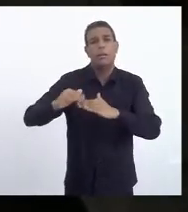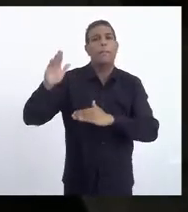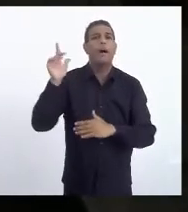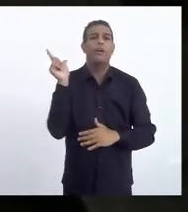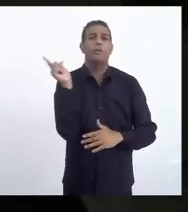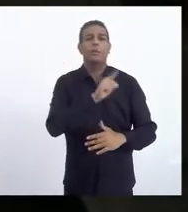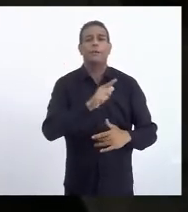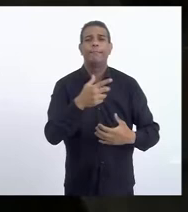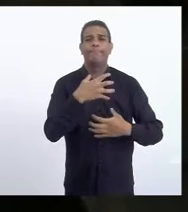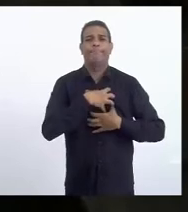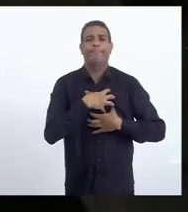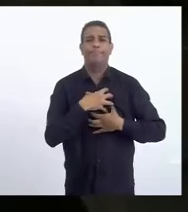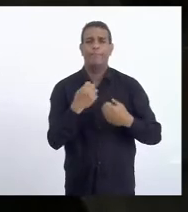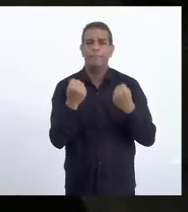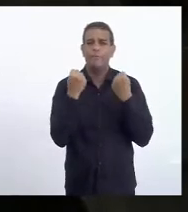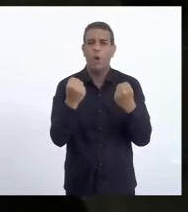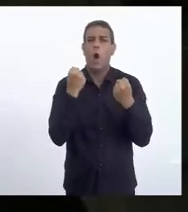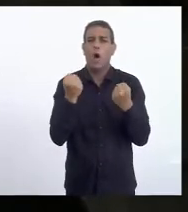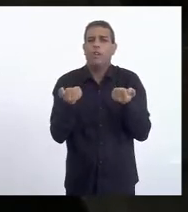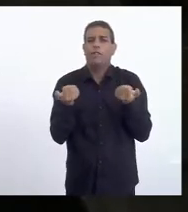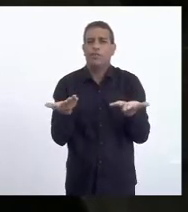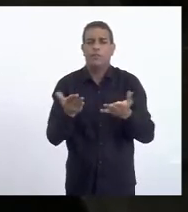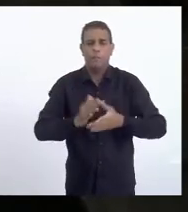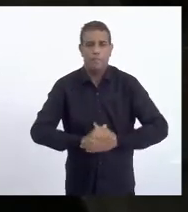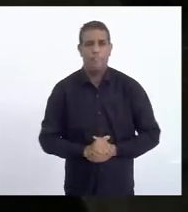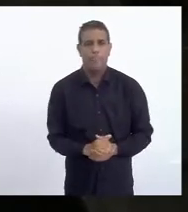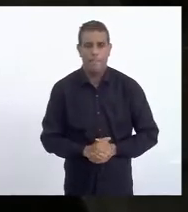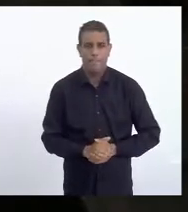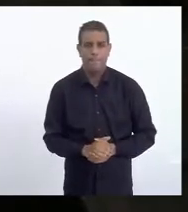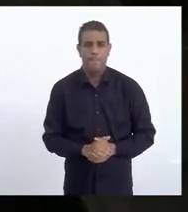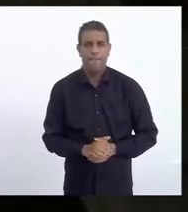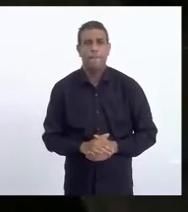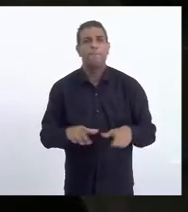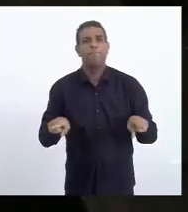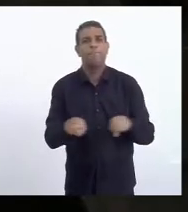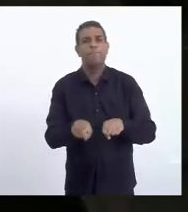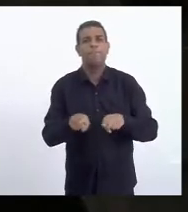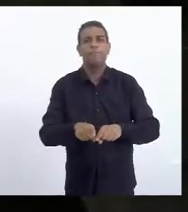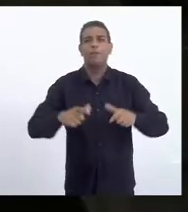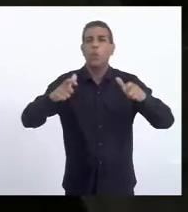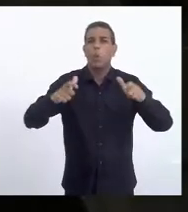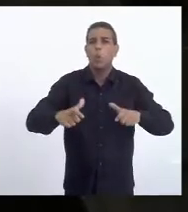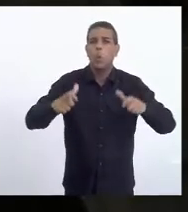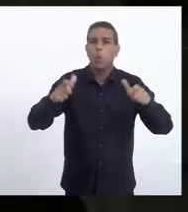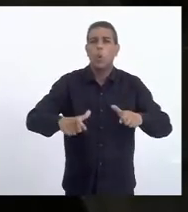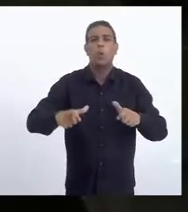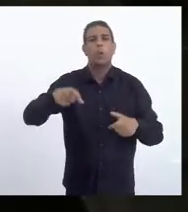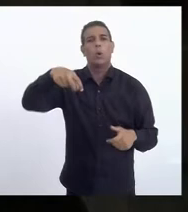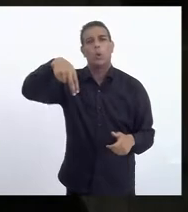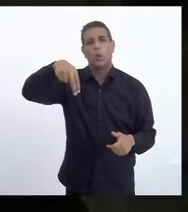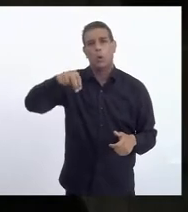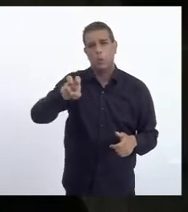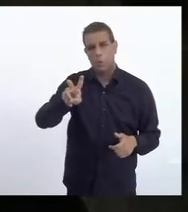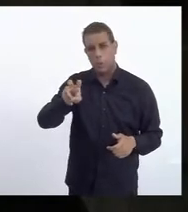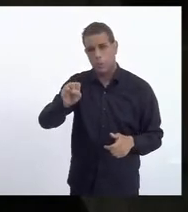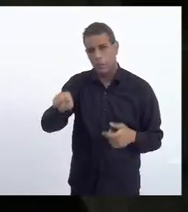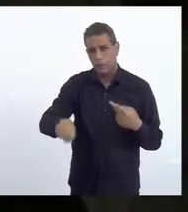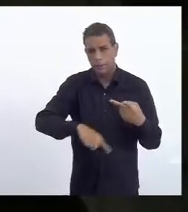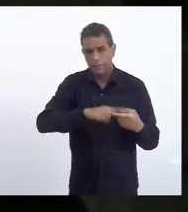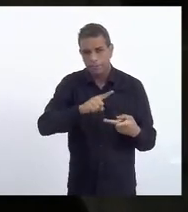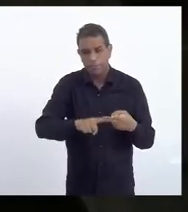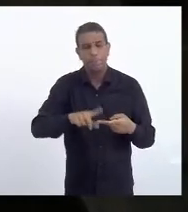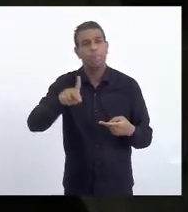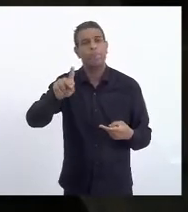mais afetados eu citaria o bairro de Neves Gradim aliás e